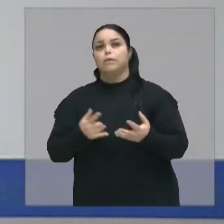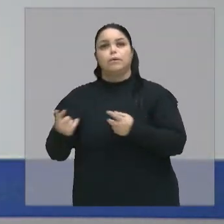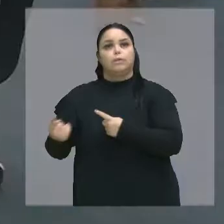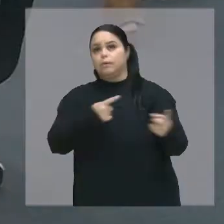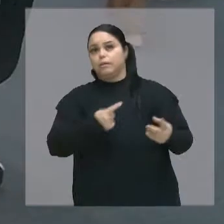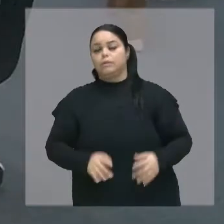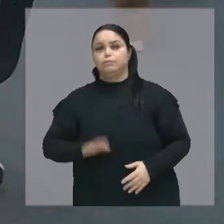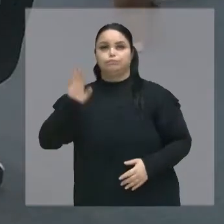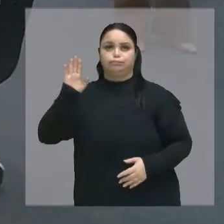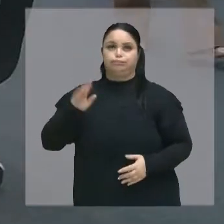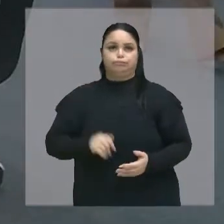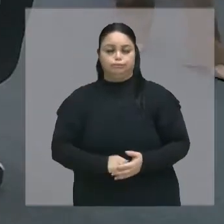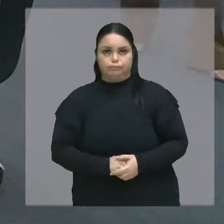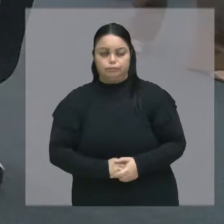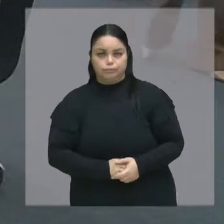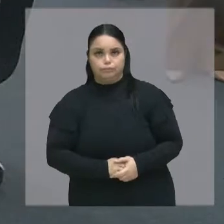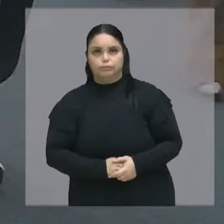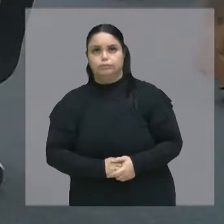que se manifestem.